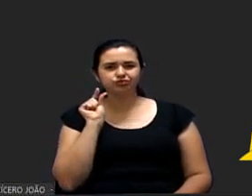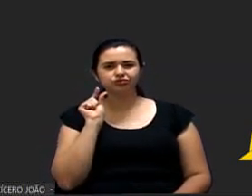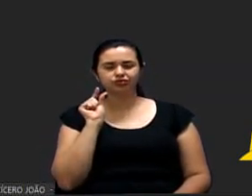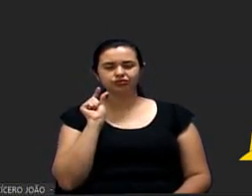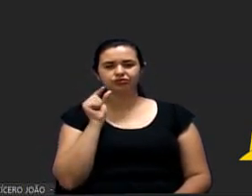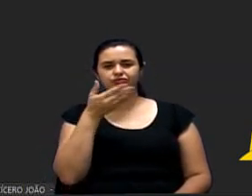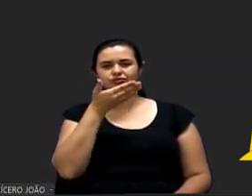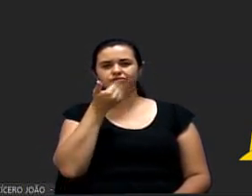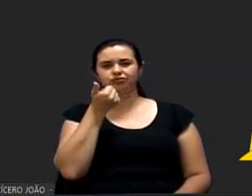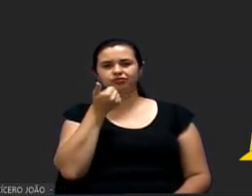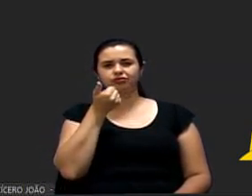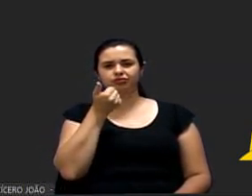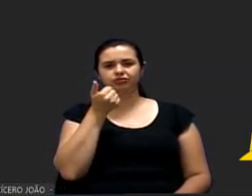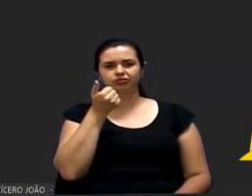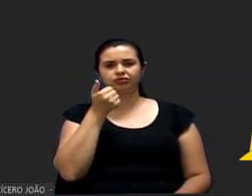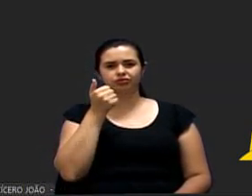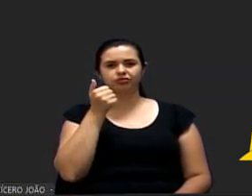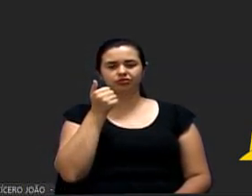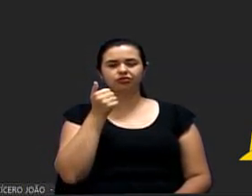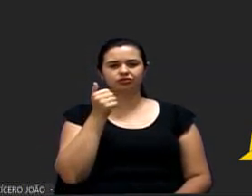Melhorou, melhorou. Está ouvindo agora?